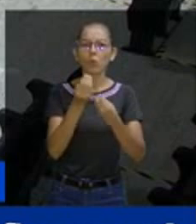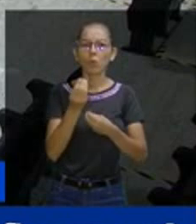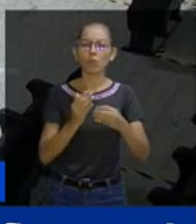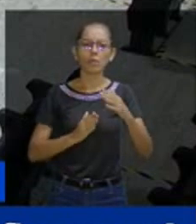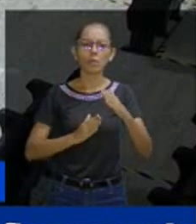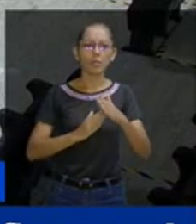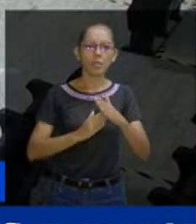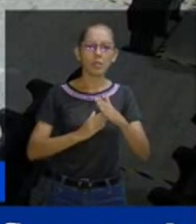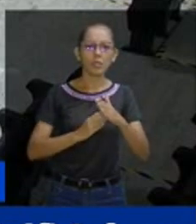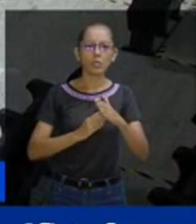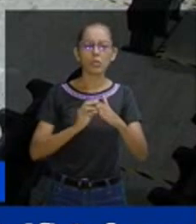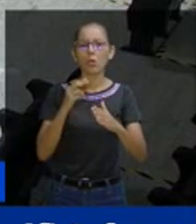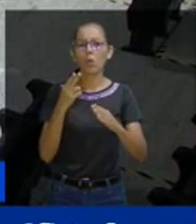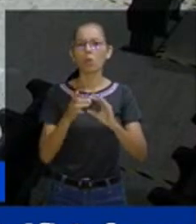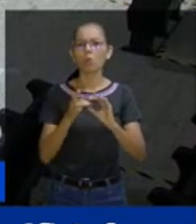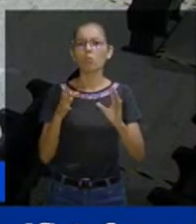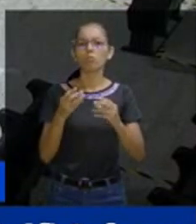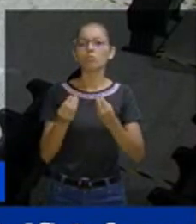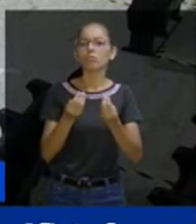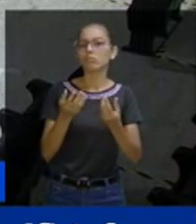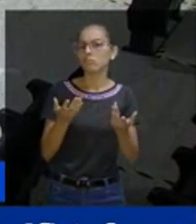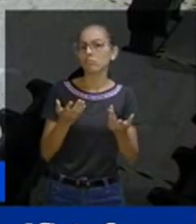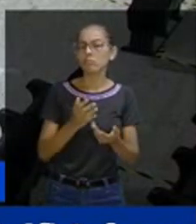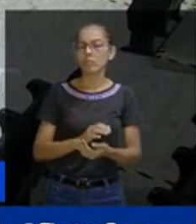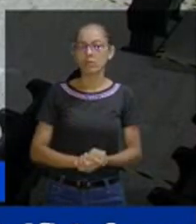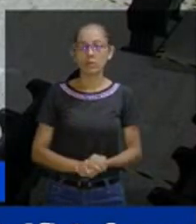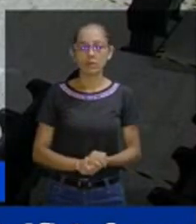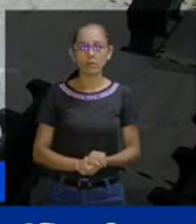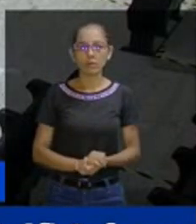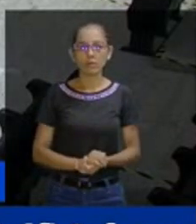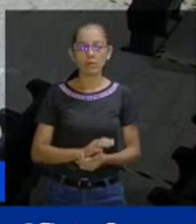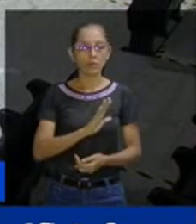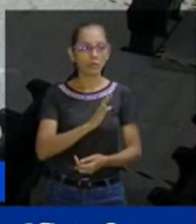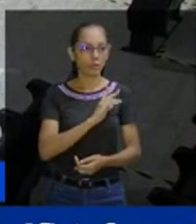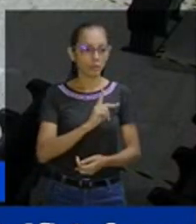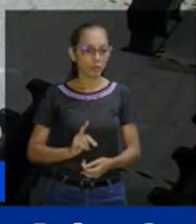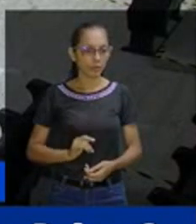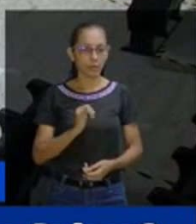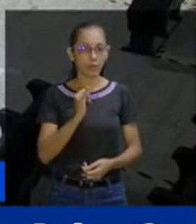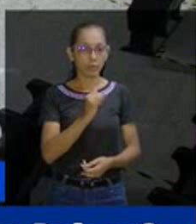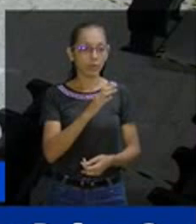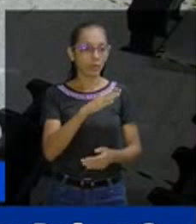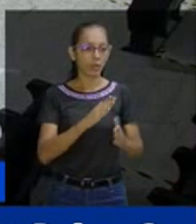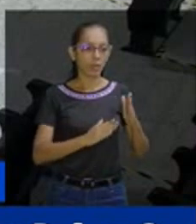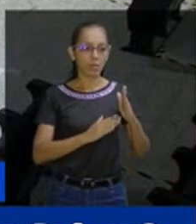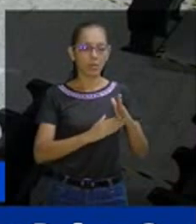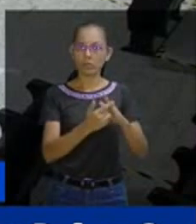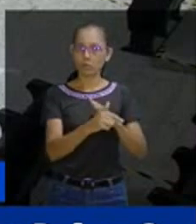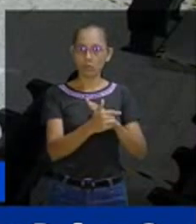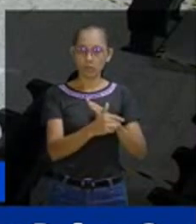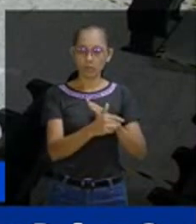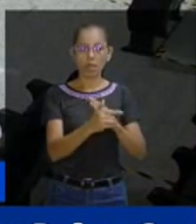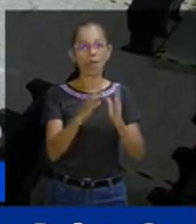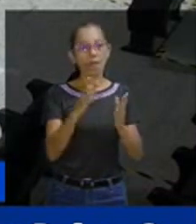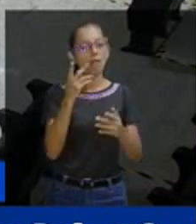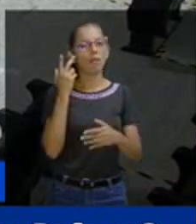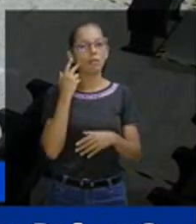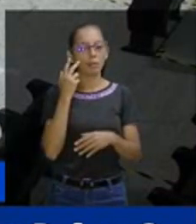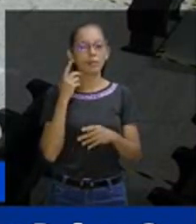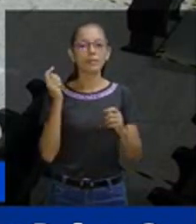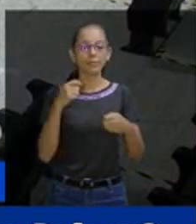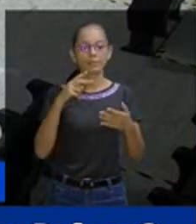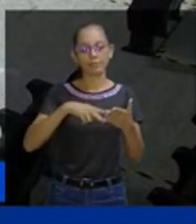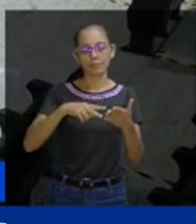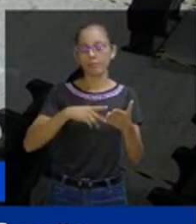maior... Presidente, não há limitação. Então, nós podemos decidir tudo que estiver pendente, inclusive essa matéria que será